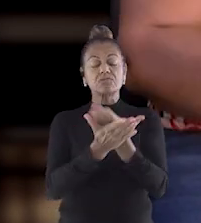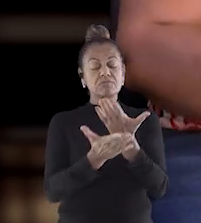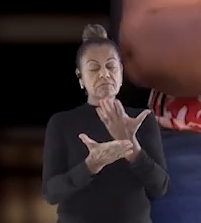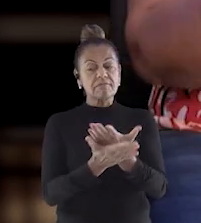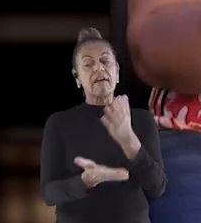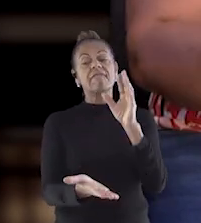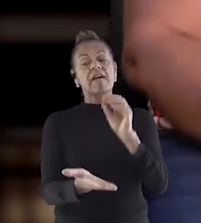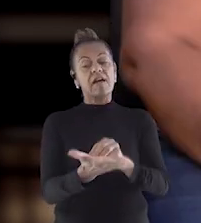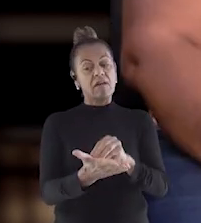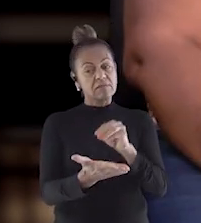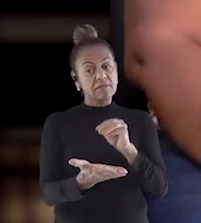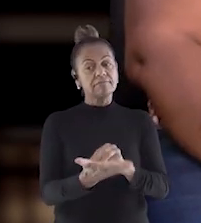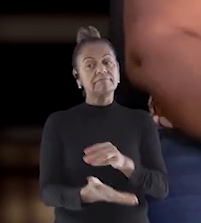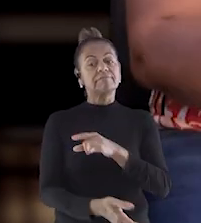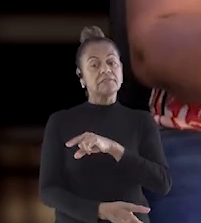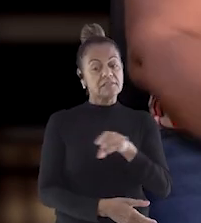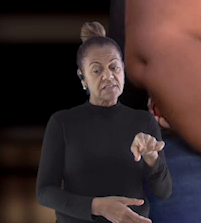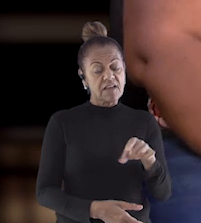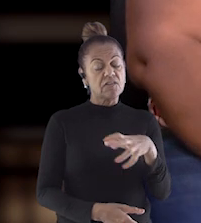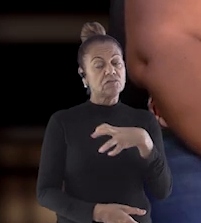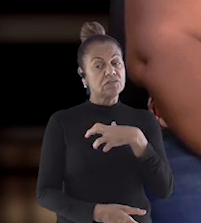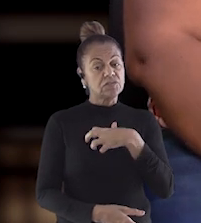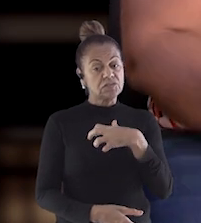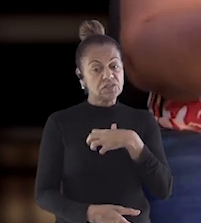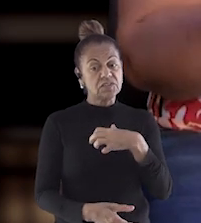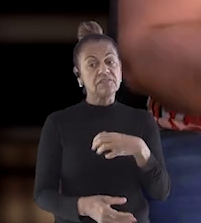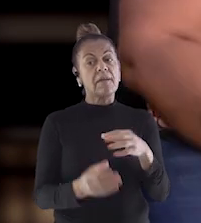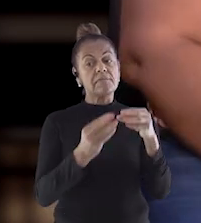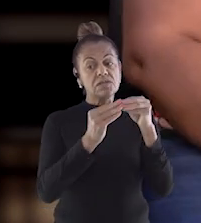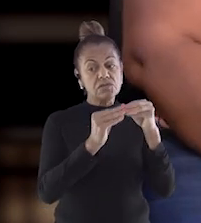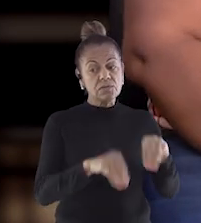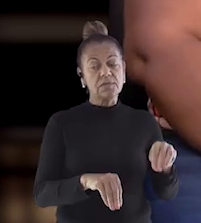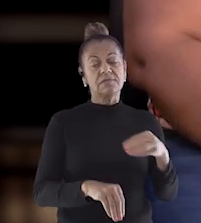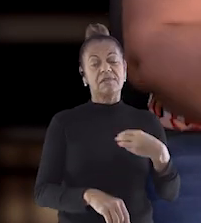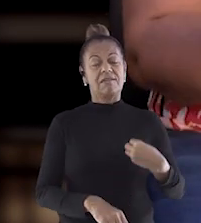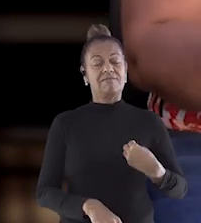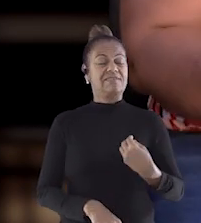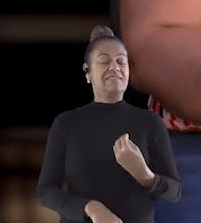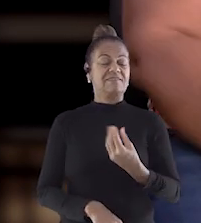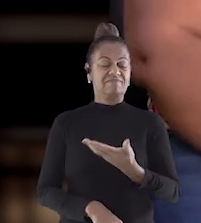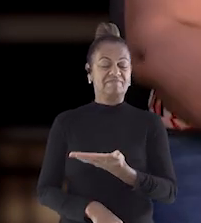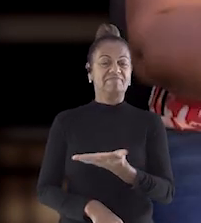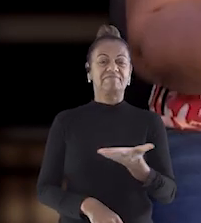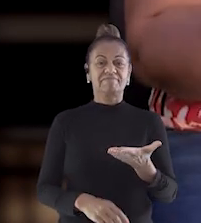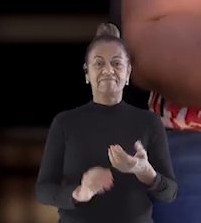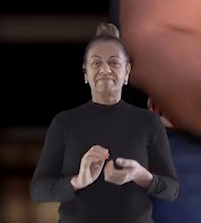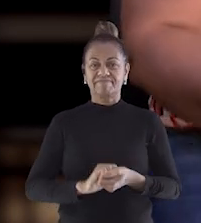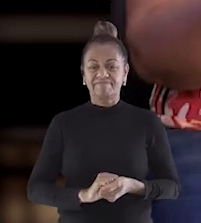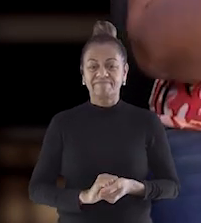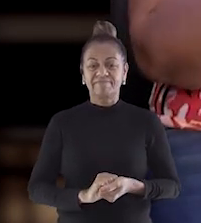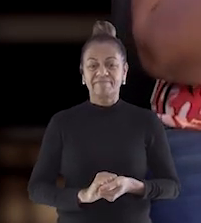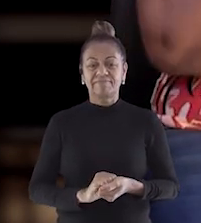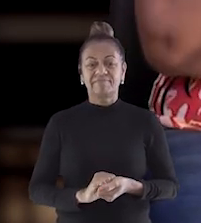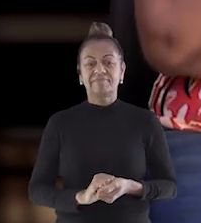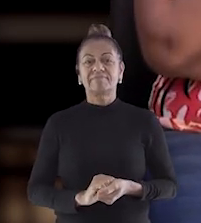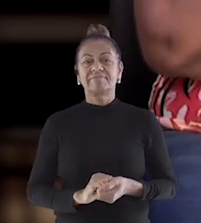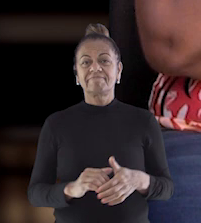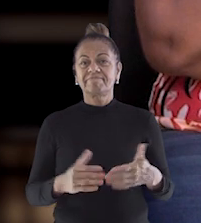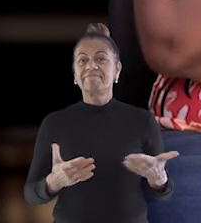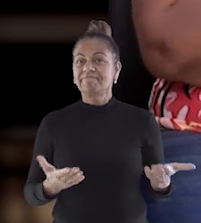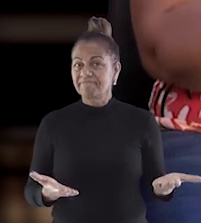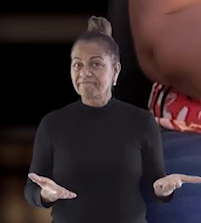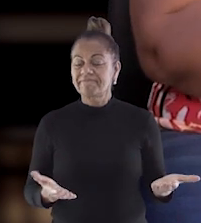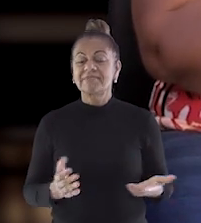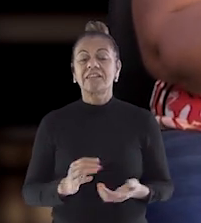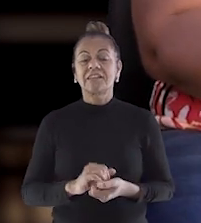ver como que vai fazer falta para vocês. Ela tem 72 anos e até hoje ela fala, viu? Eu tava lá em